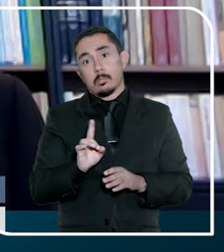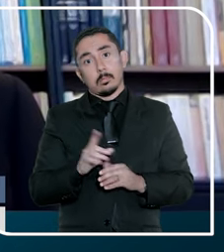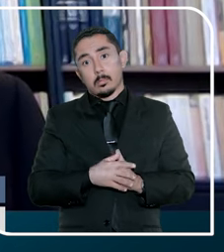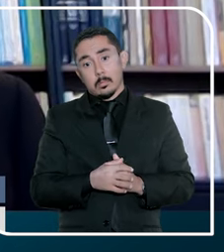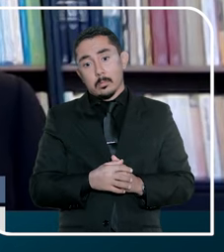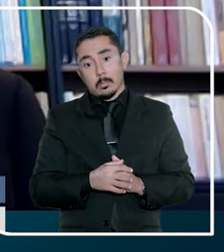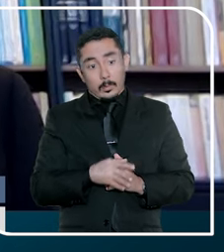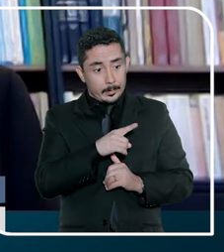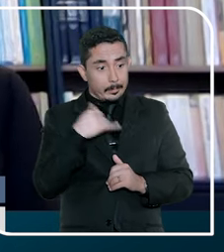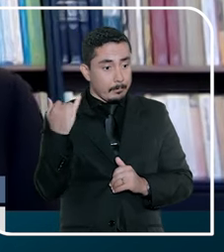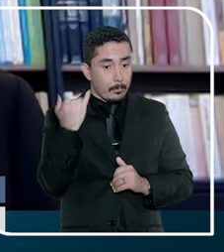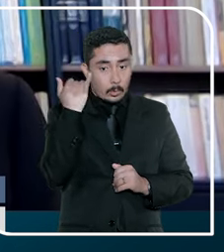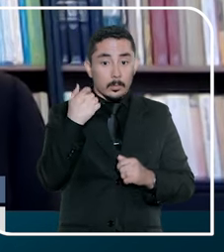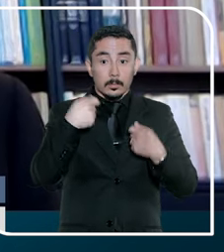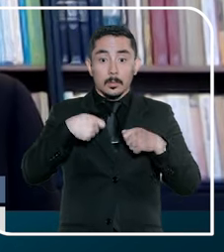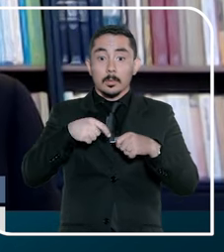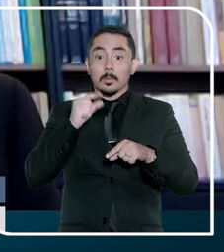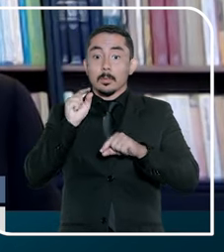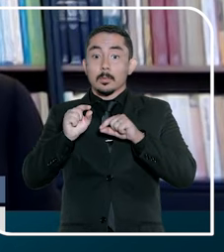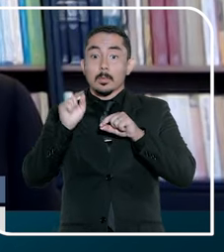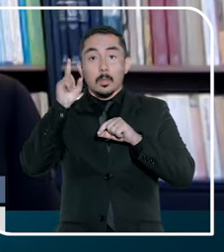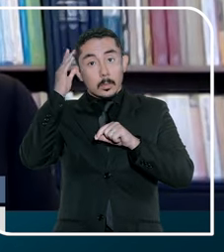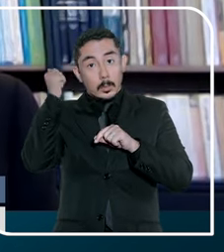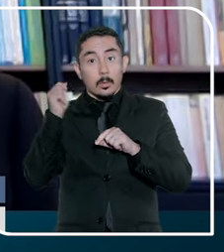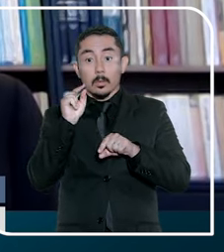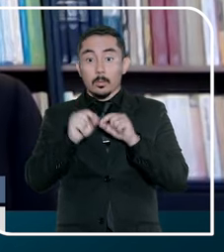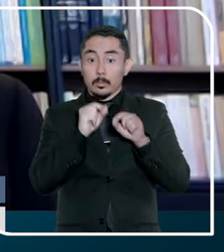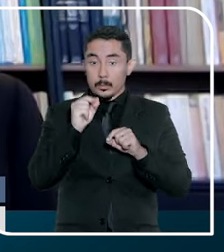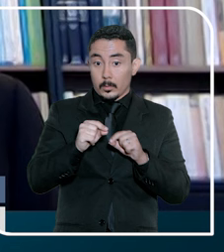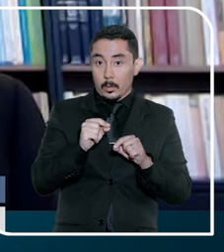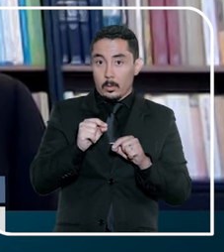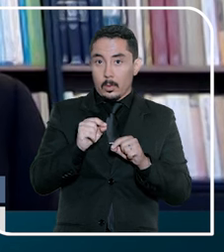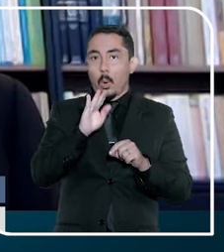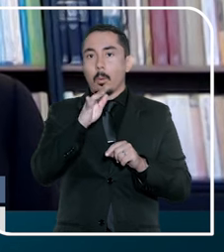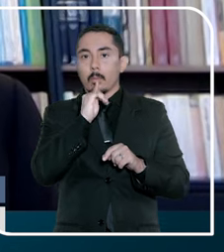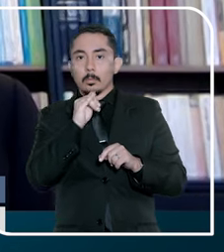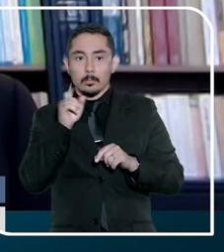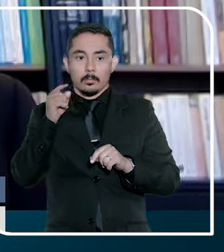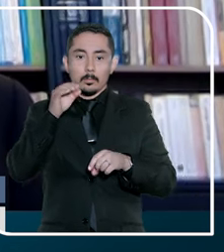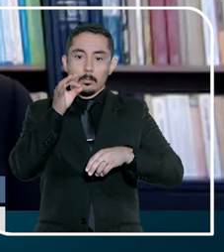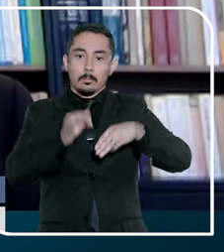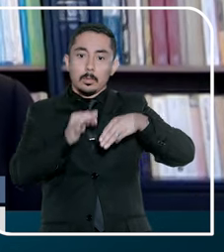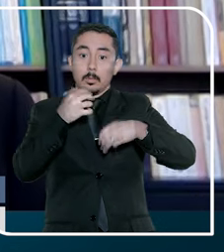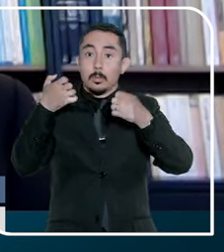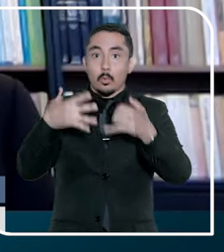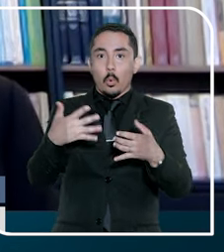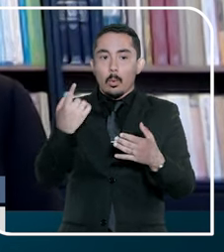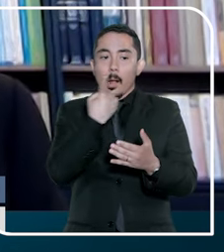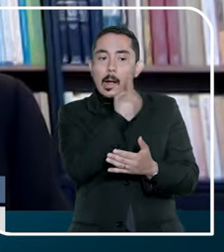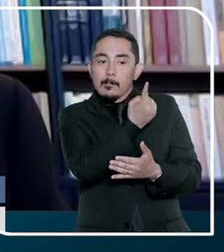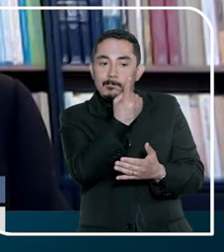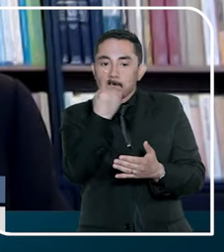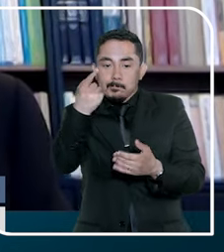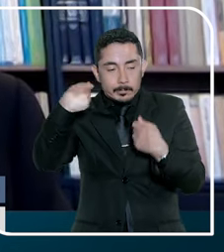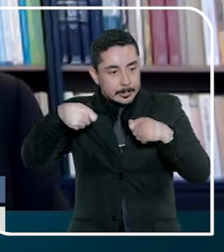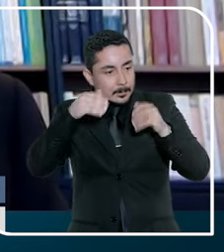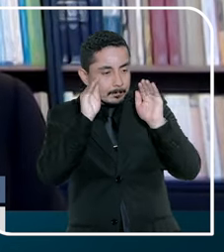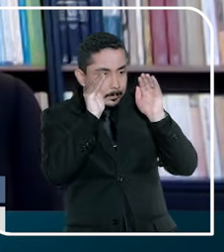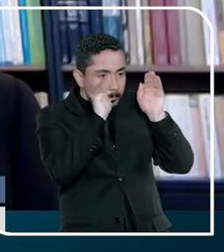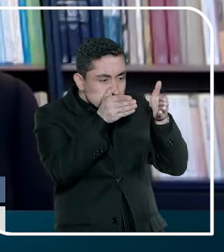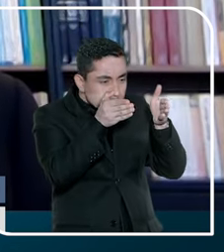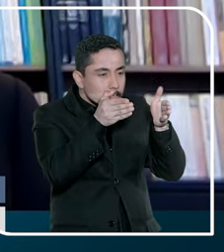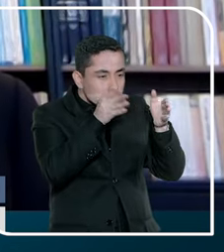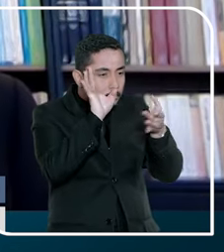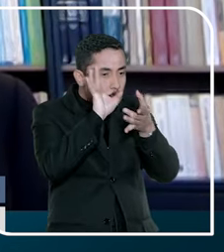ou não o ministro acabou de de comentar que cada caso tem que ser analisado de forma isolada e no seu contexto